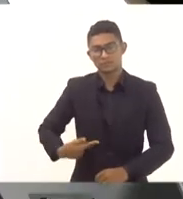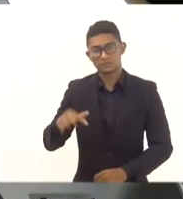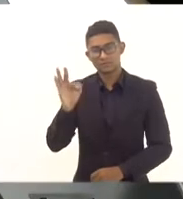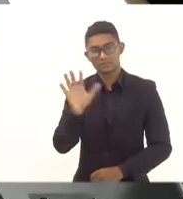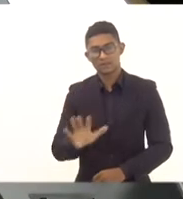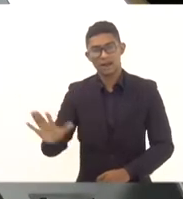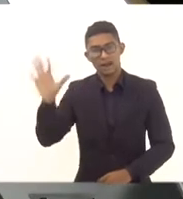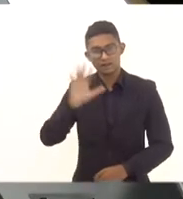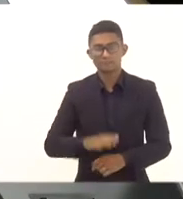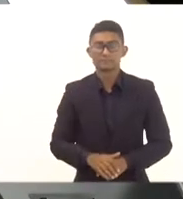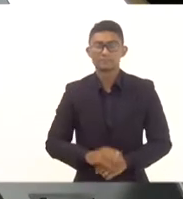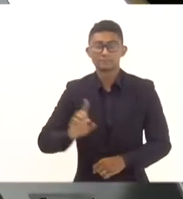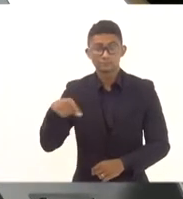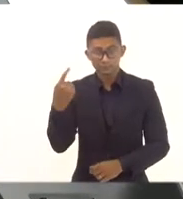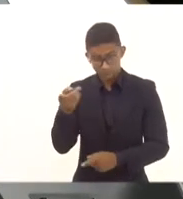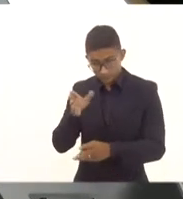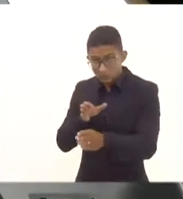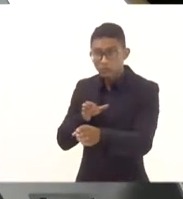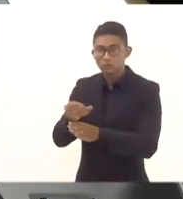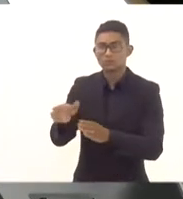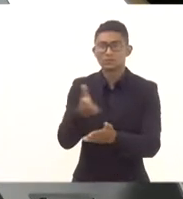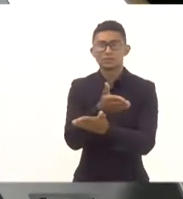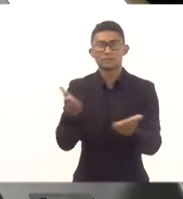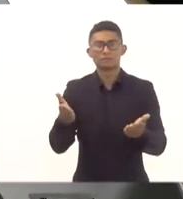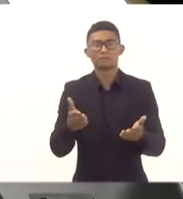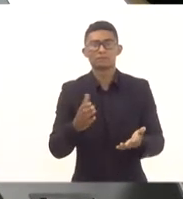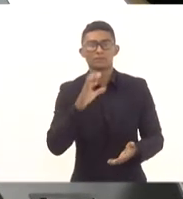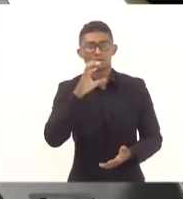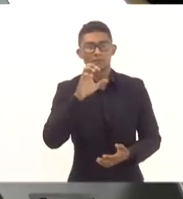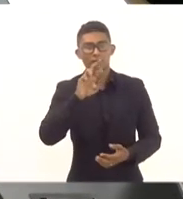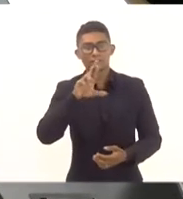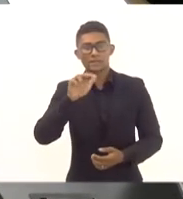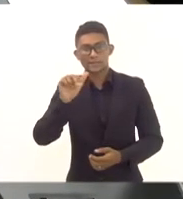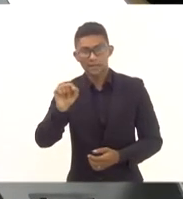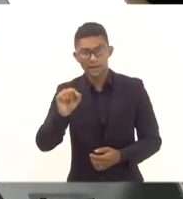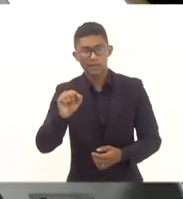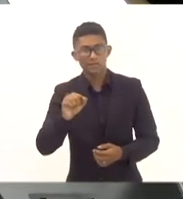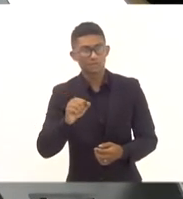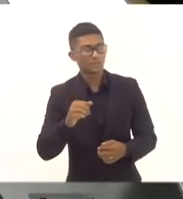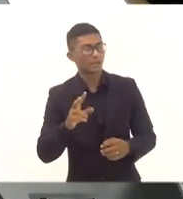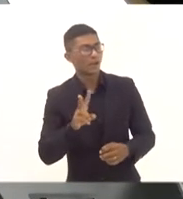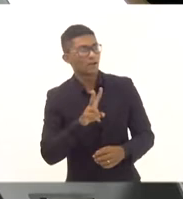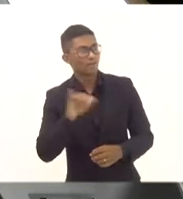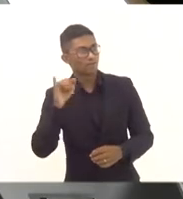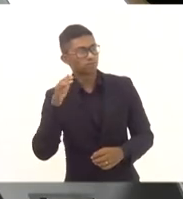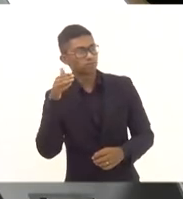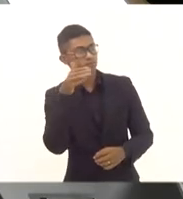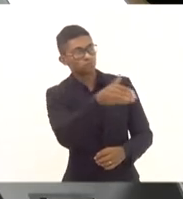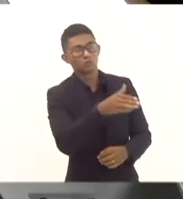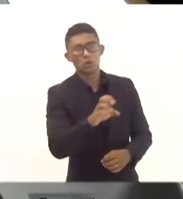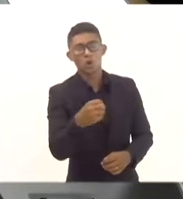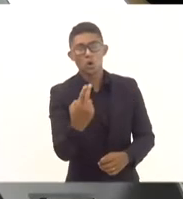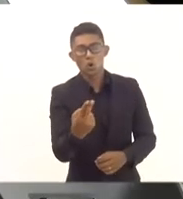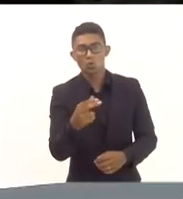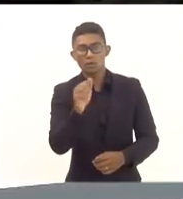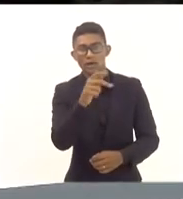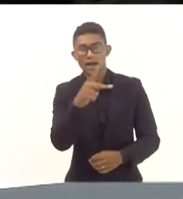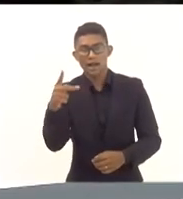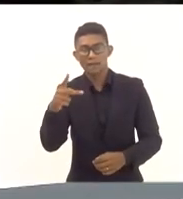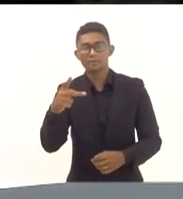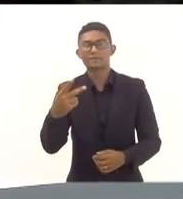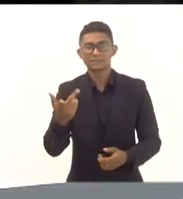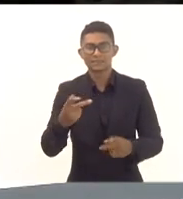e a gente orienta que procure o Cras ou que vai no aplicativo do caixa tem elas acabam descobrindo